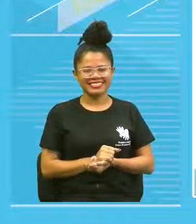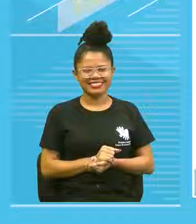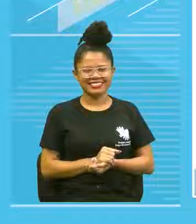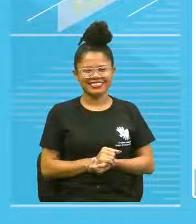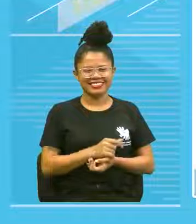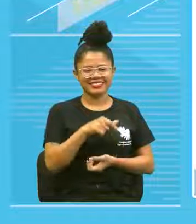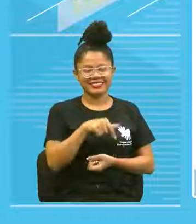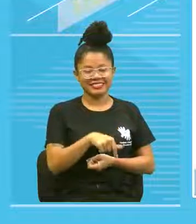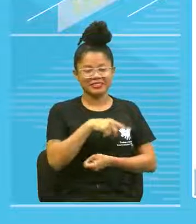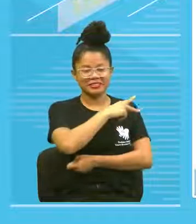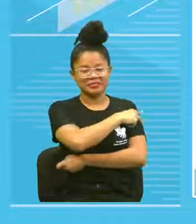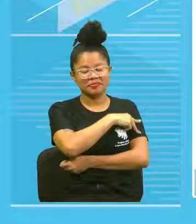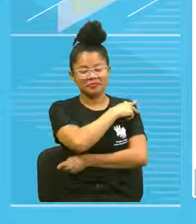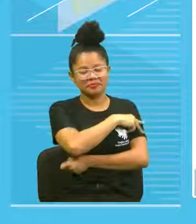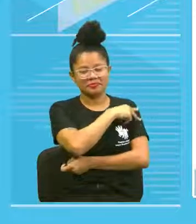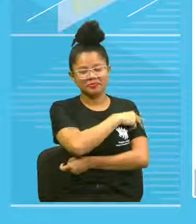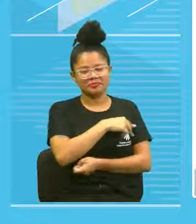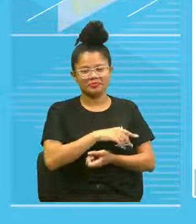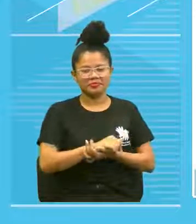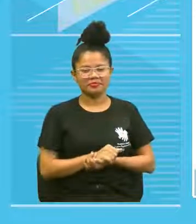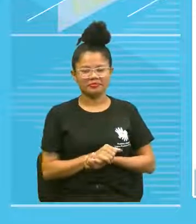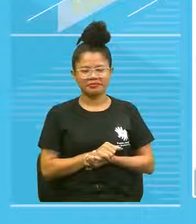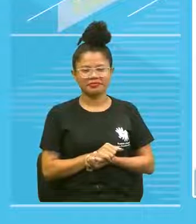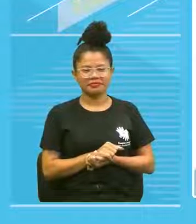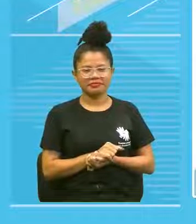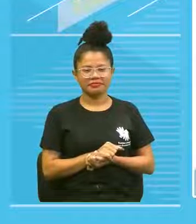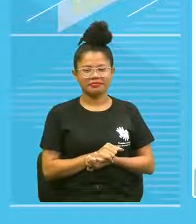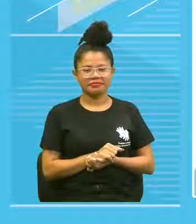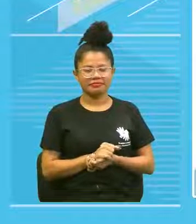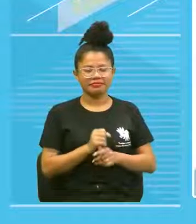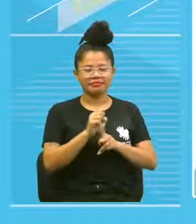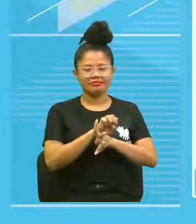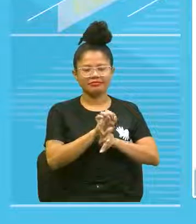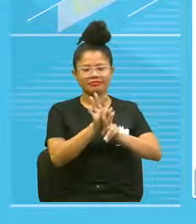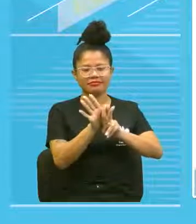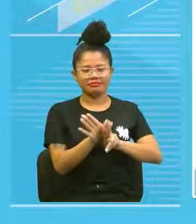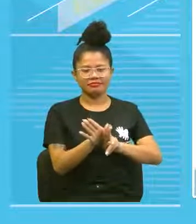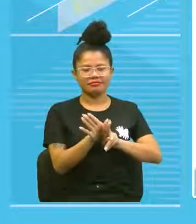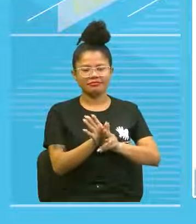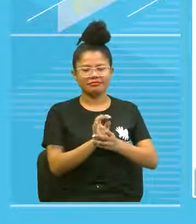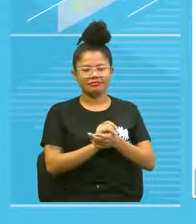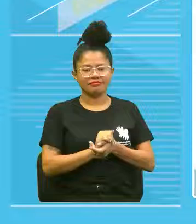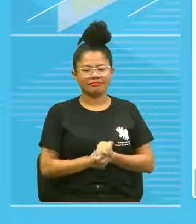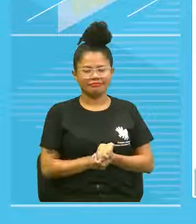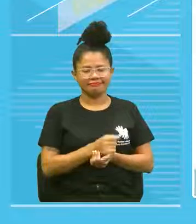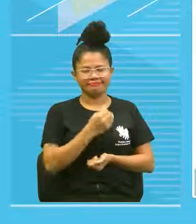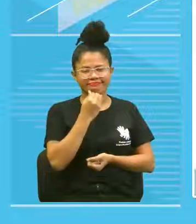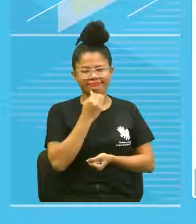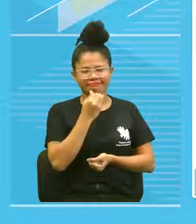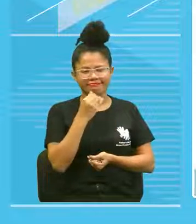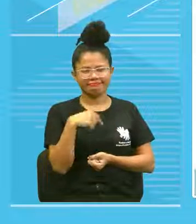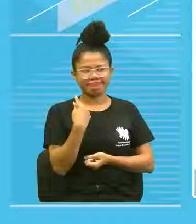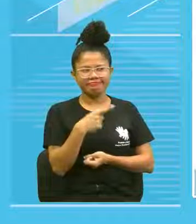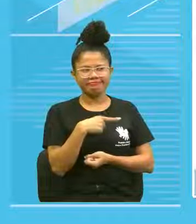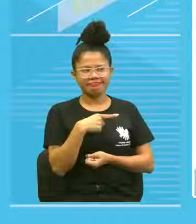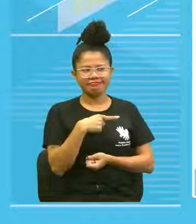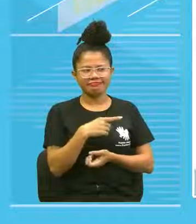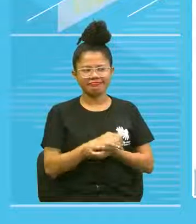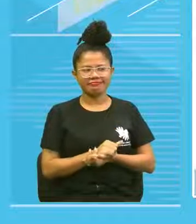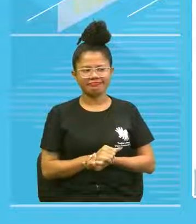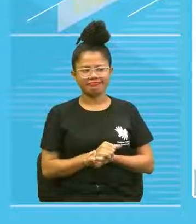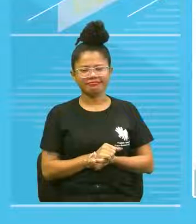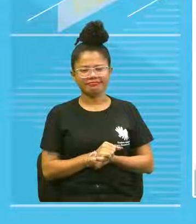tô aqui no Piauí na Universidade Federal e ainda hoje nós temos